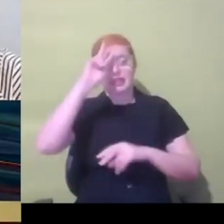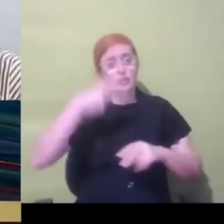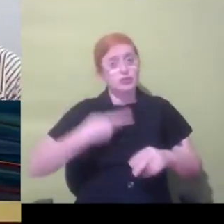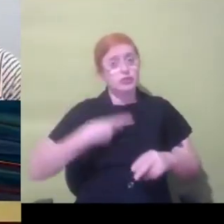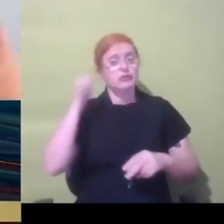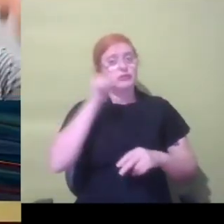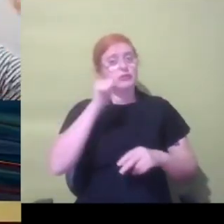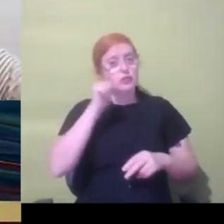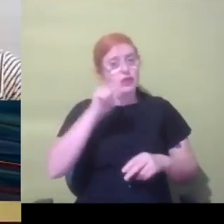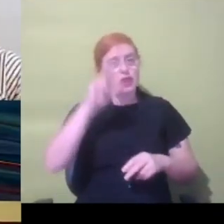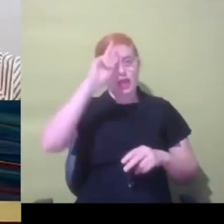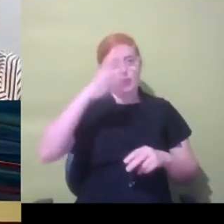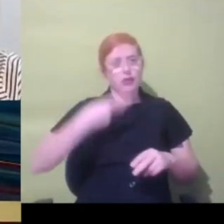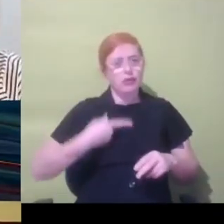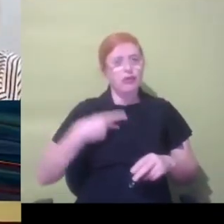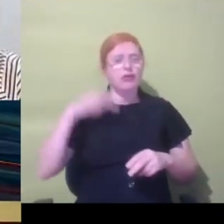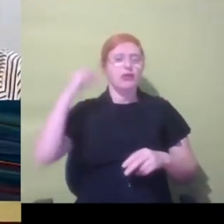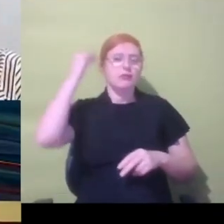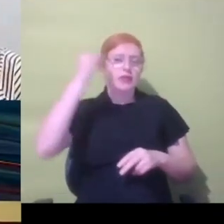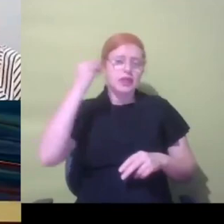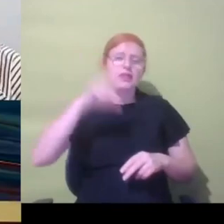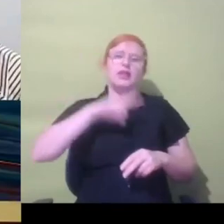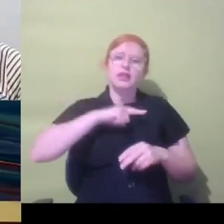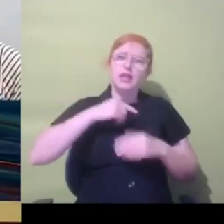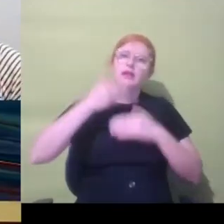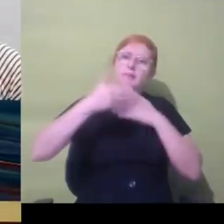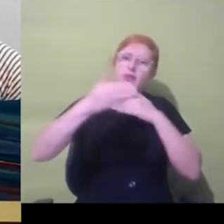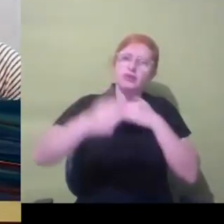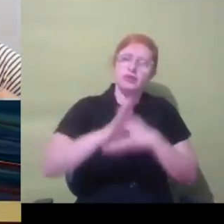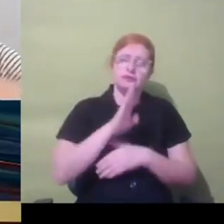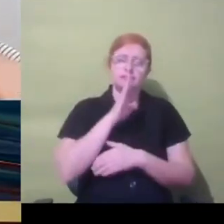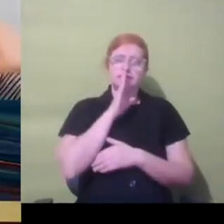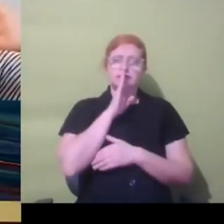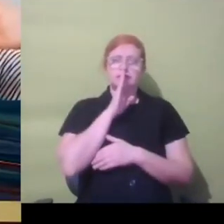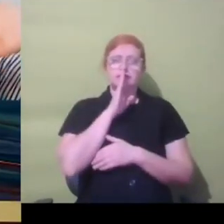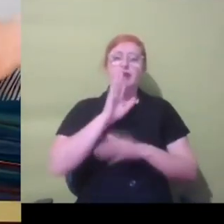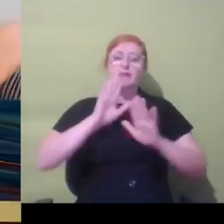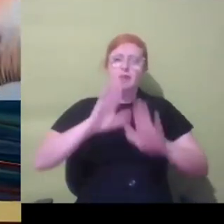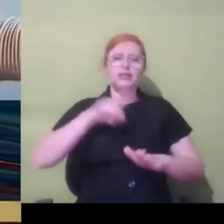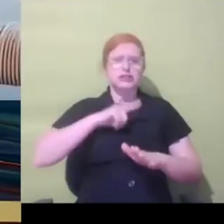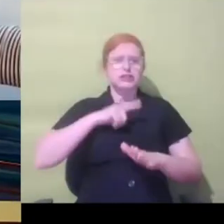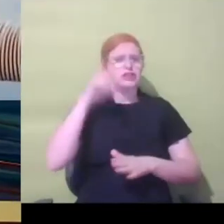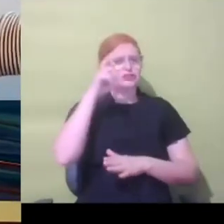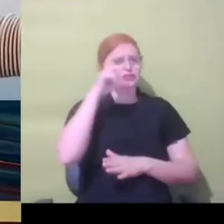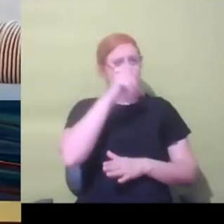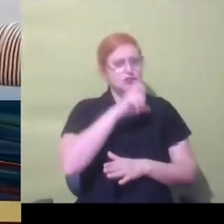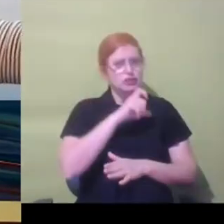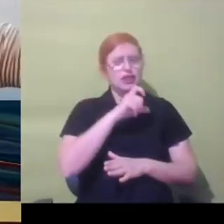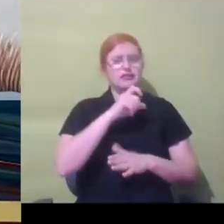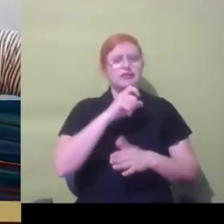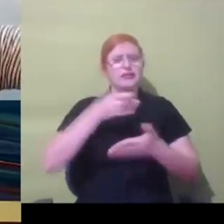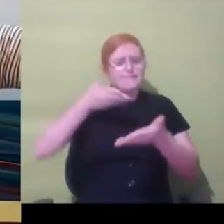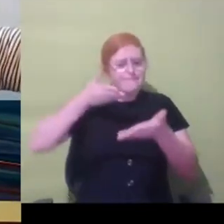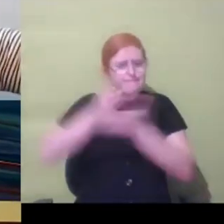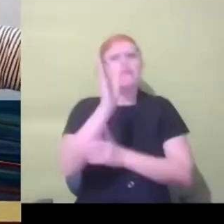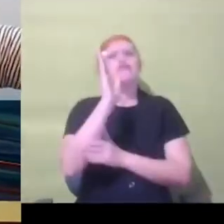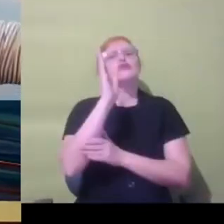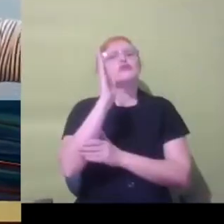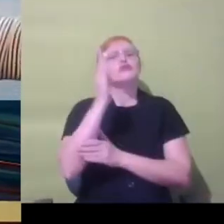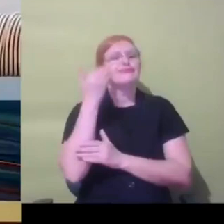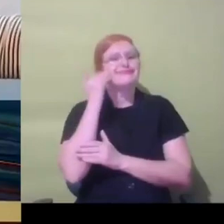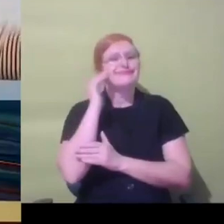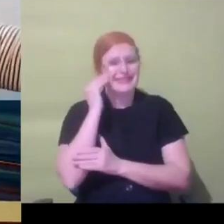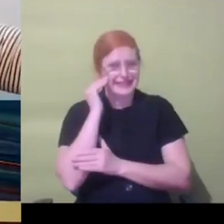suas experiências. Às vezes tem um processo de rompimento do silêncio, mas tem uma dificuldade muito grande de ultrapassar isso para